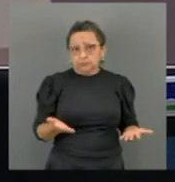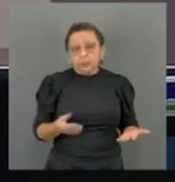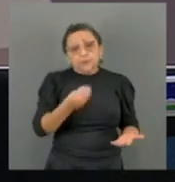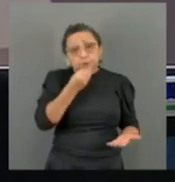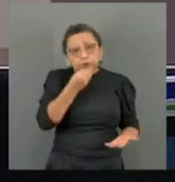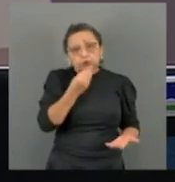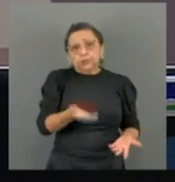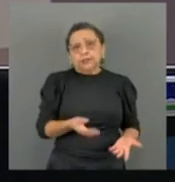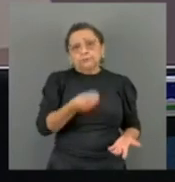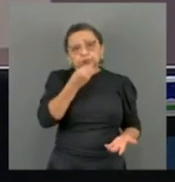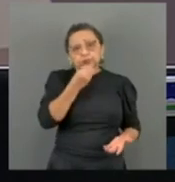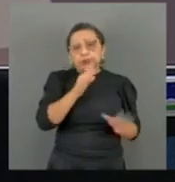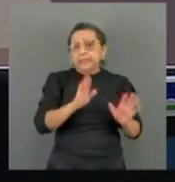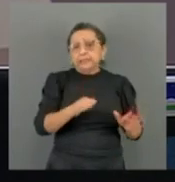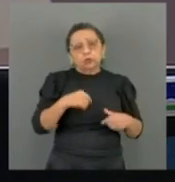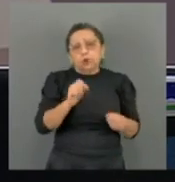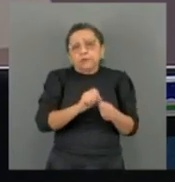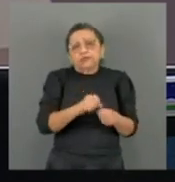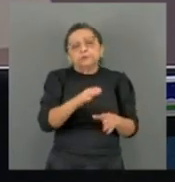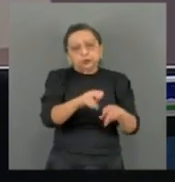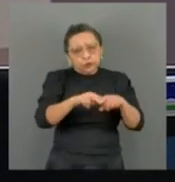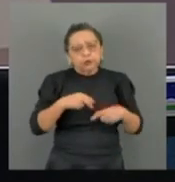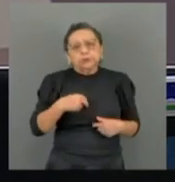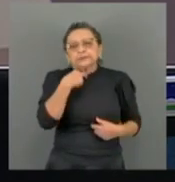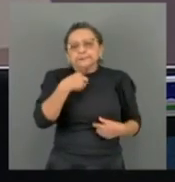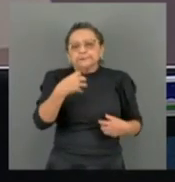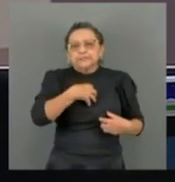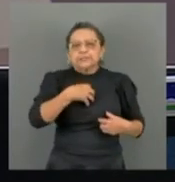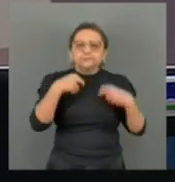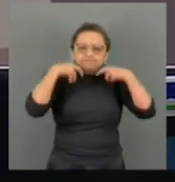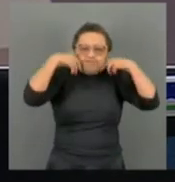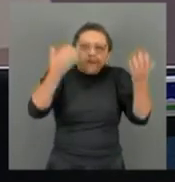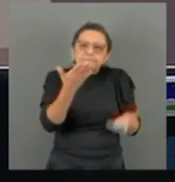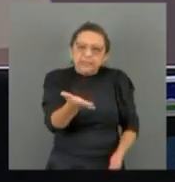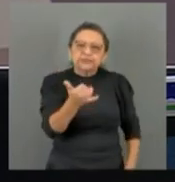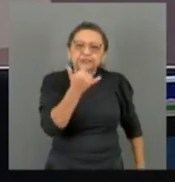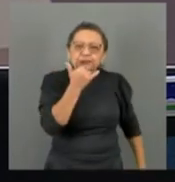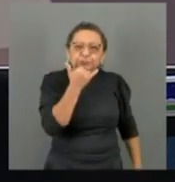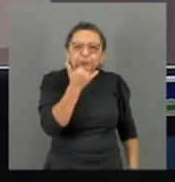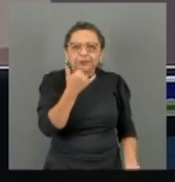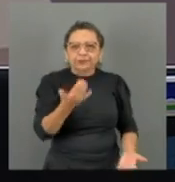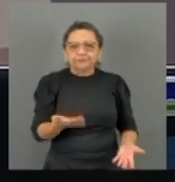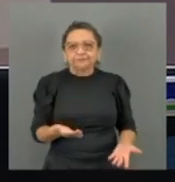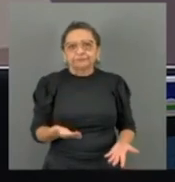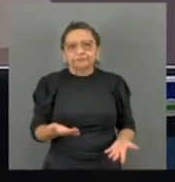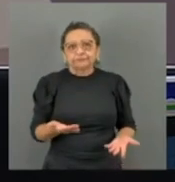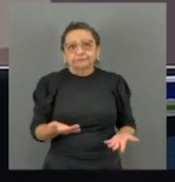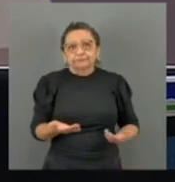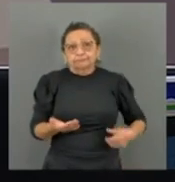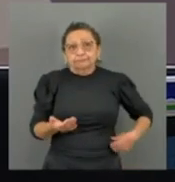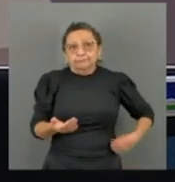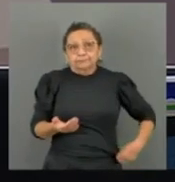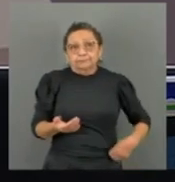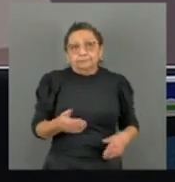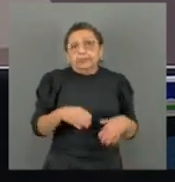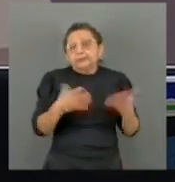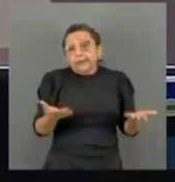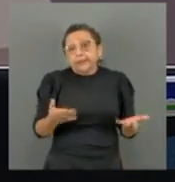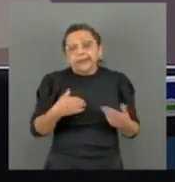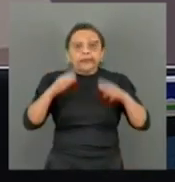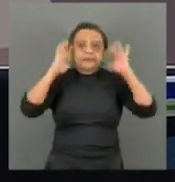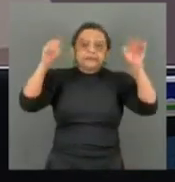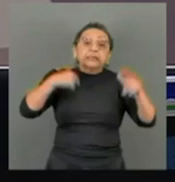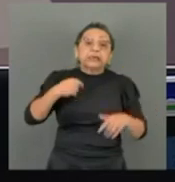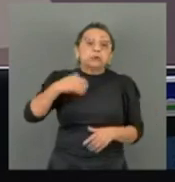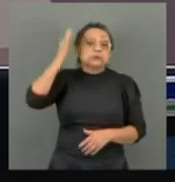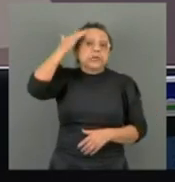pediram, eu acho que mais que uma vez. E até que Só foi que eu sabia que eu ia